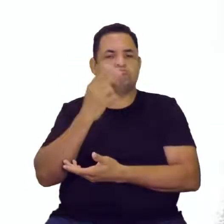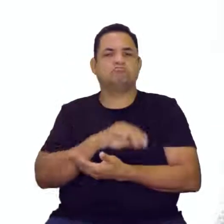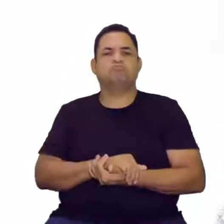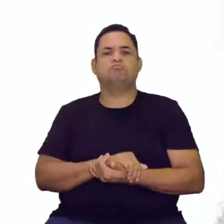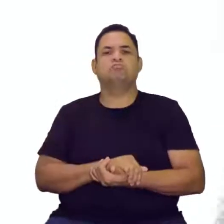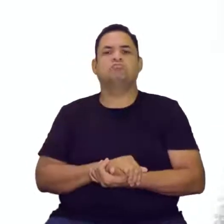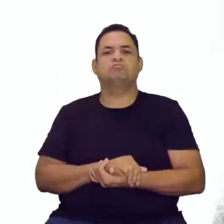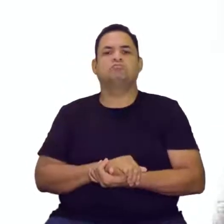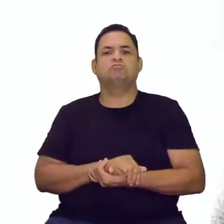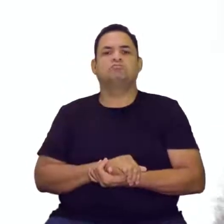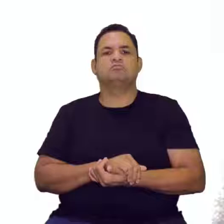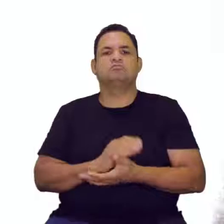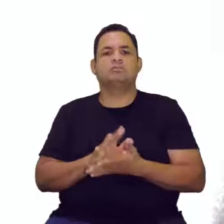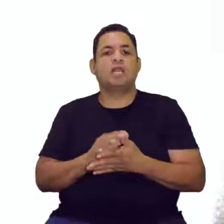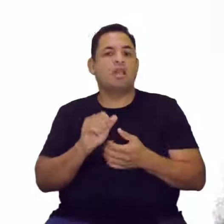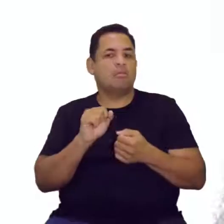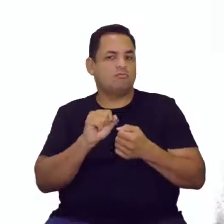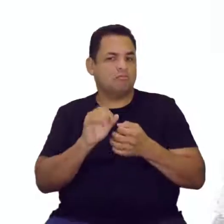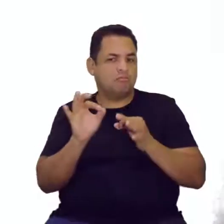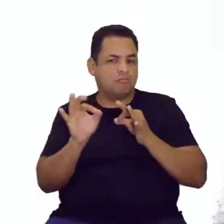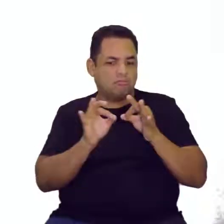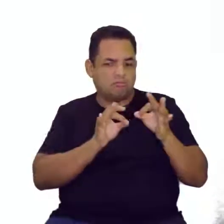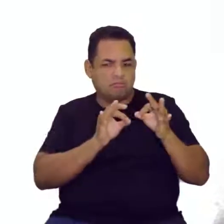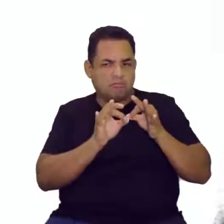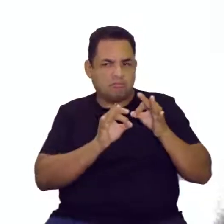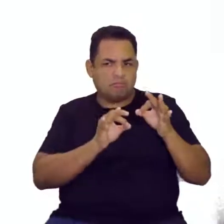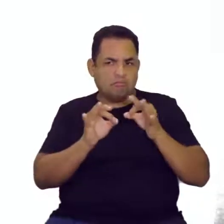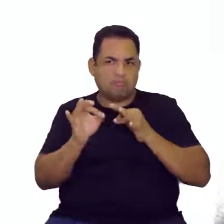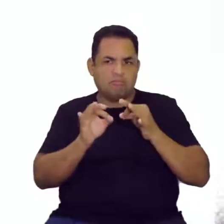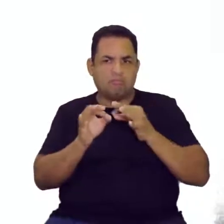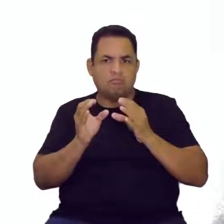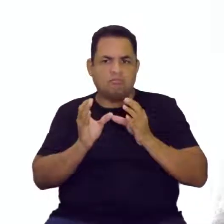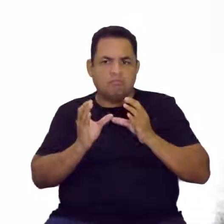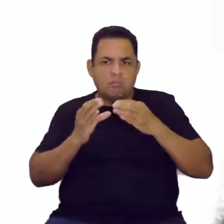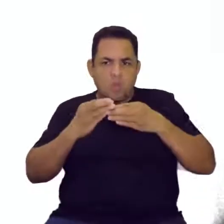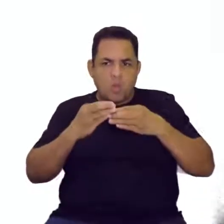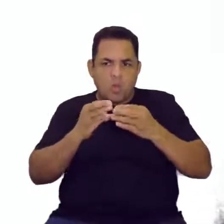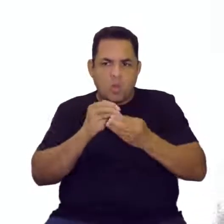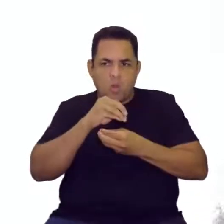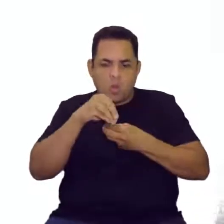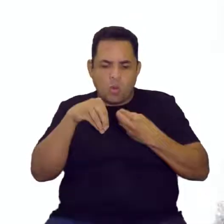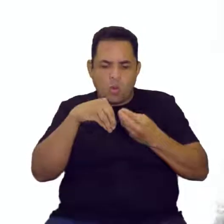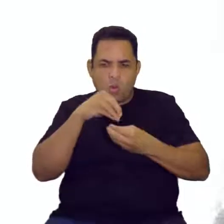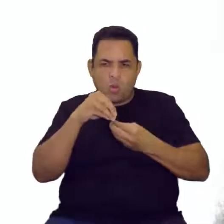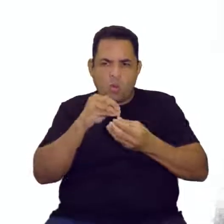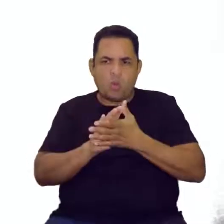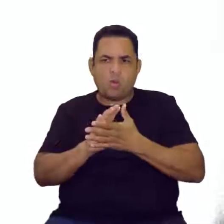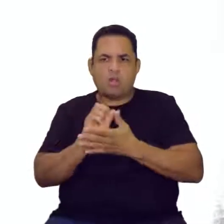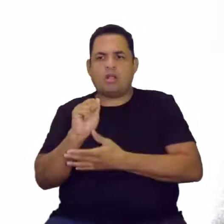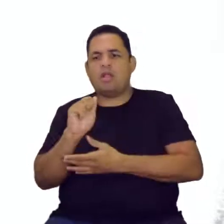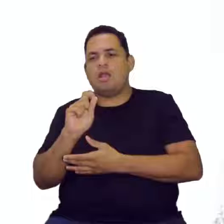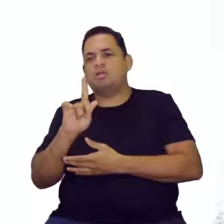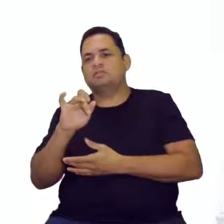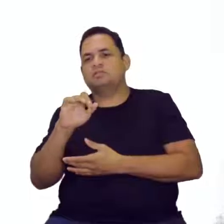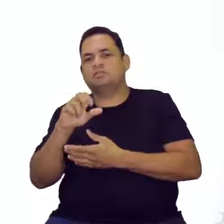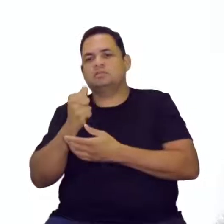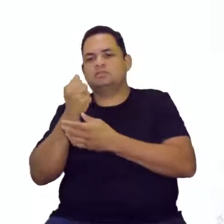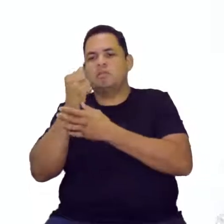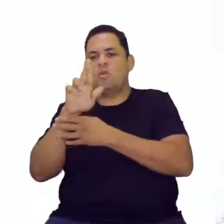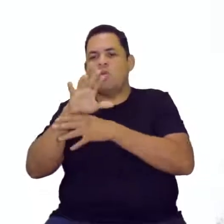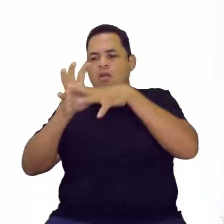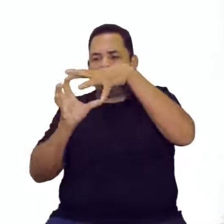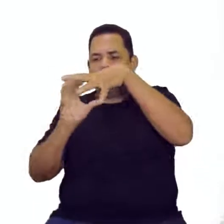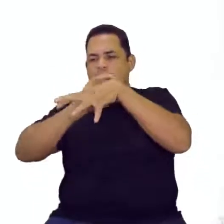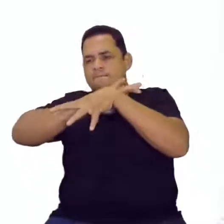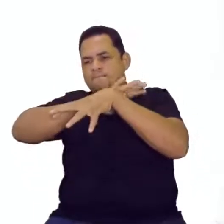natural. Ele é ocasionado pela concentração de gases na atmosfera,